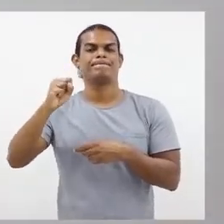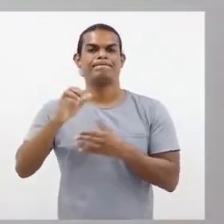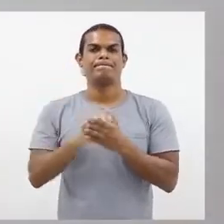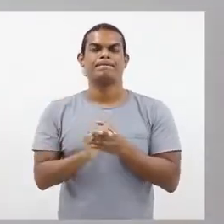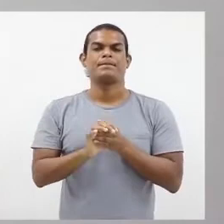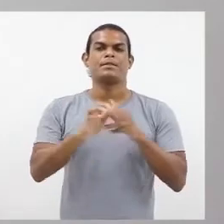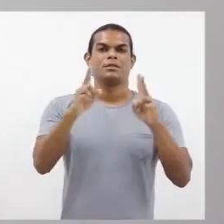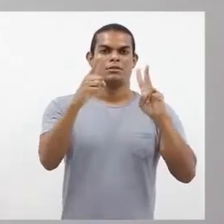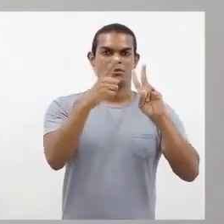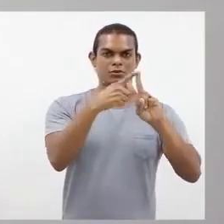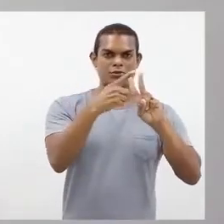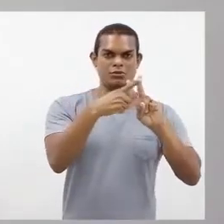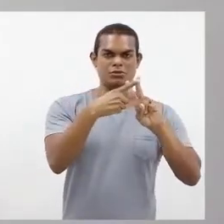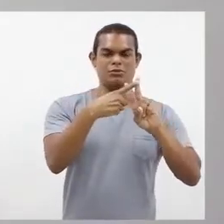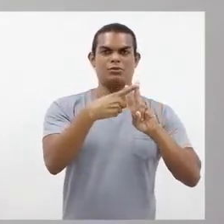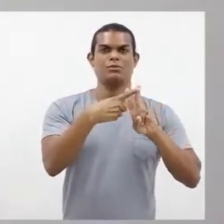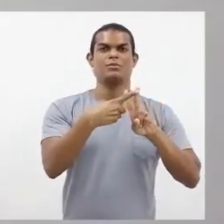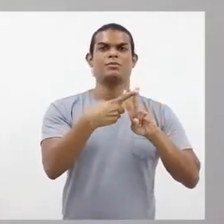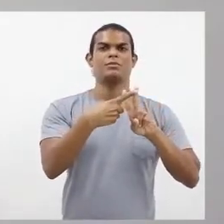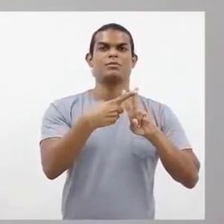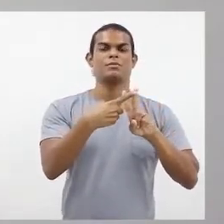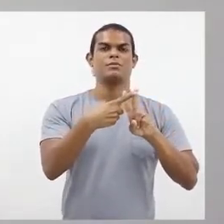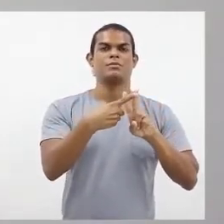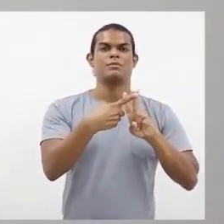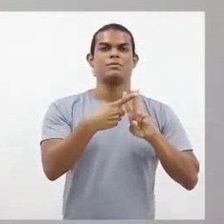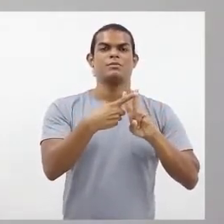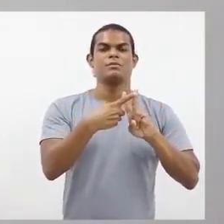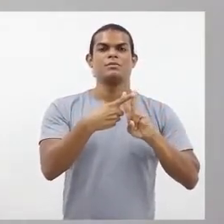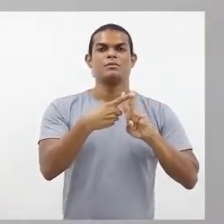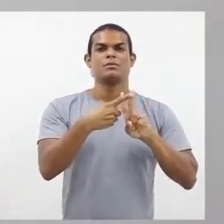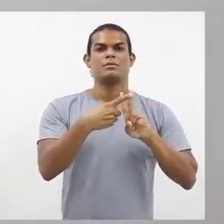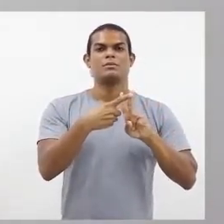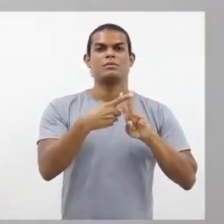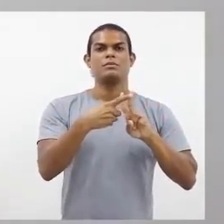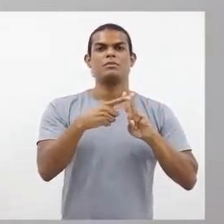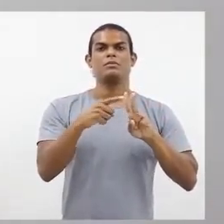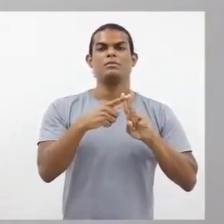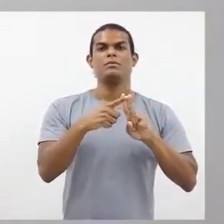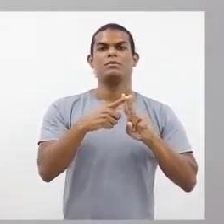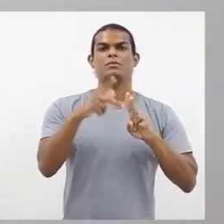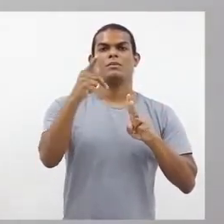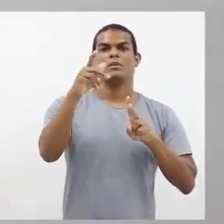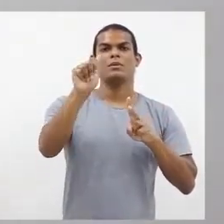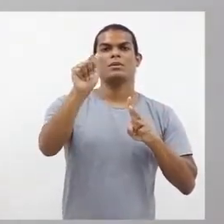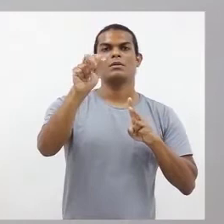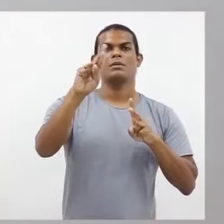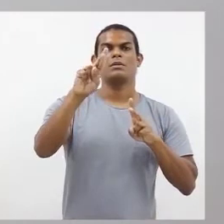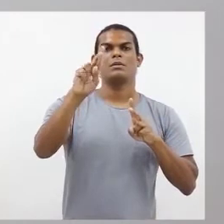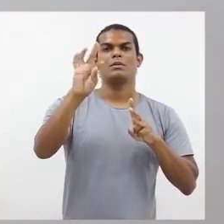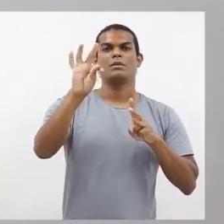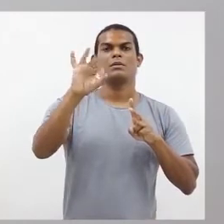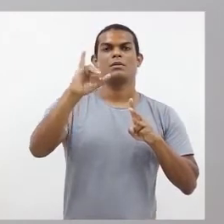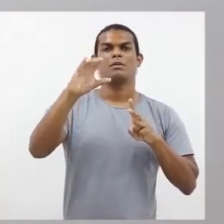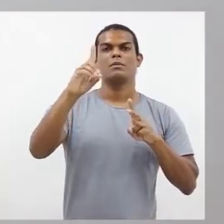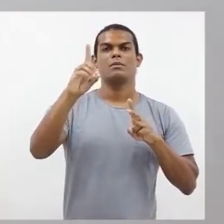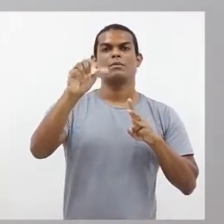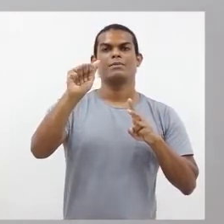e despesa. Na competência 2, nós vamos falar das partidas dobradas, os